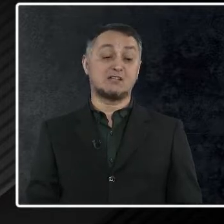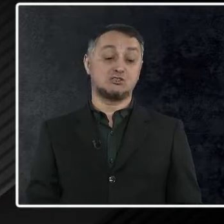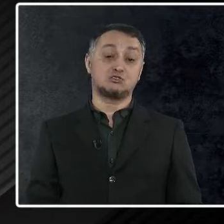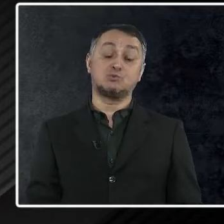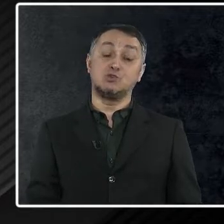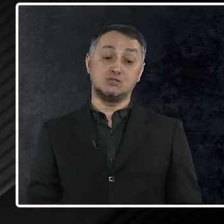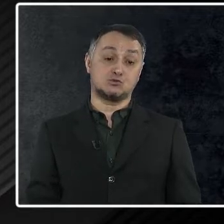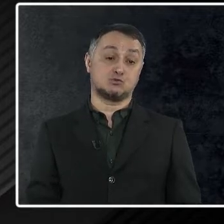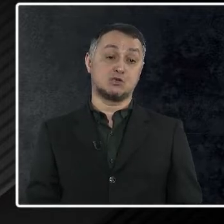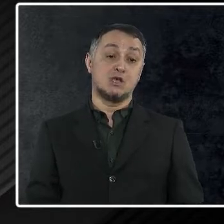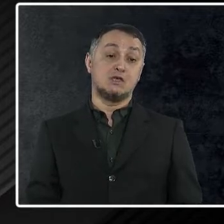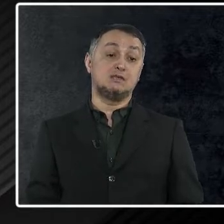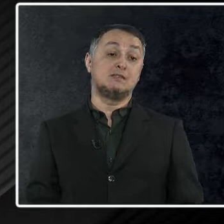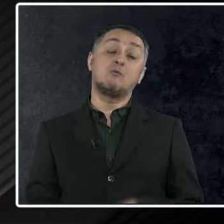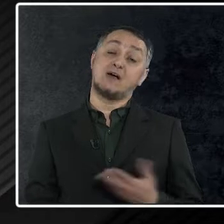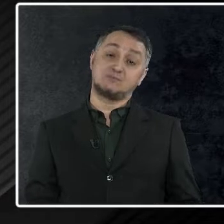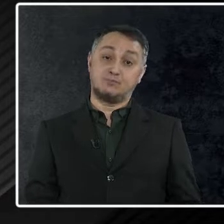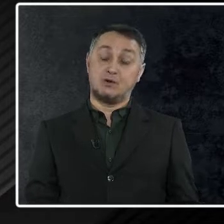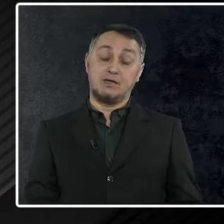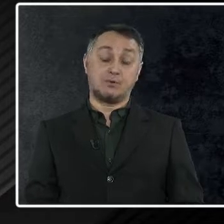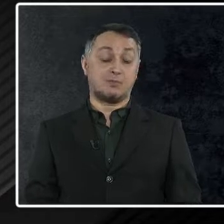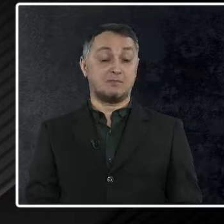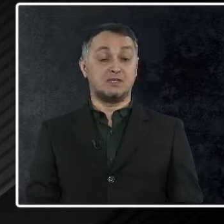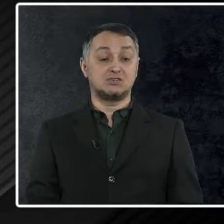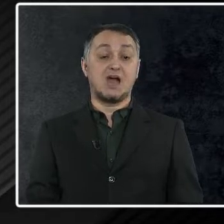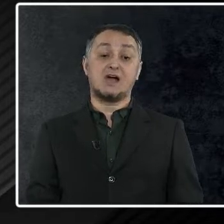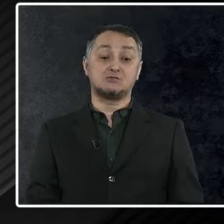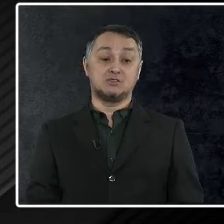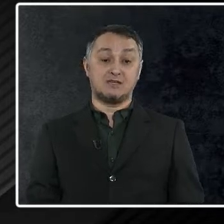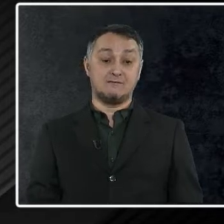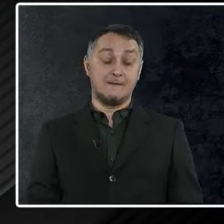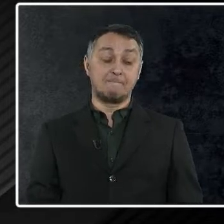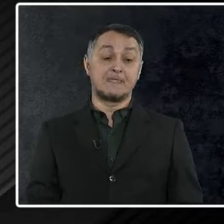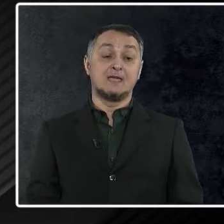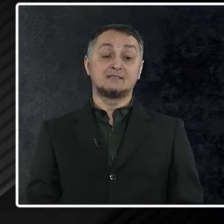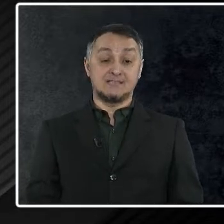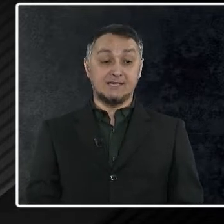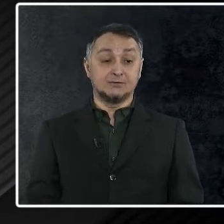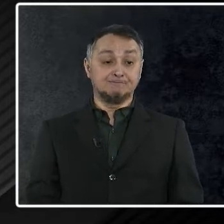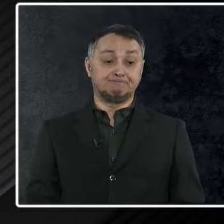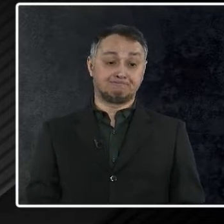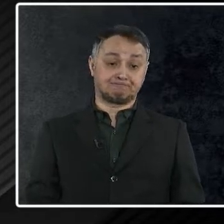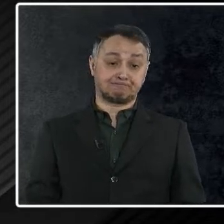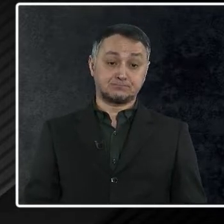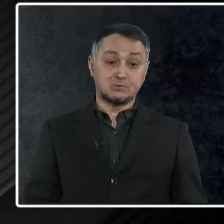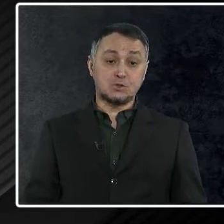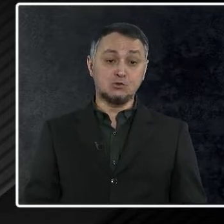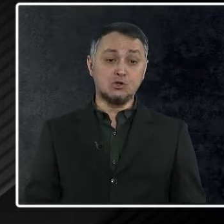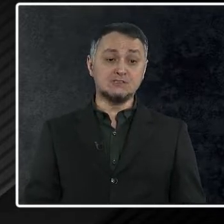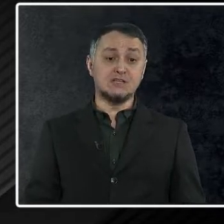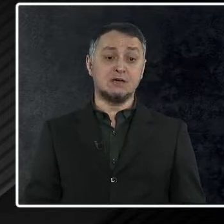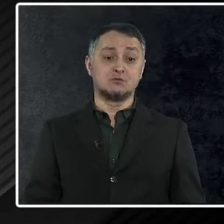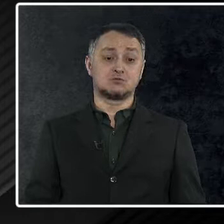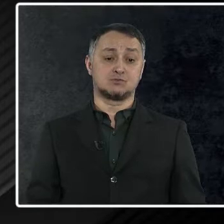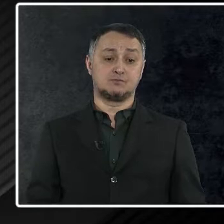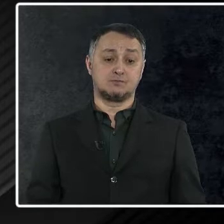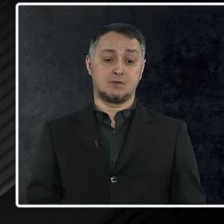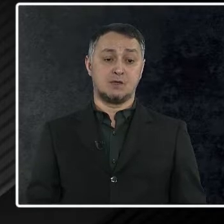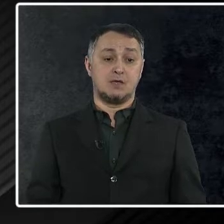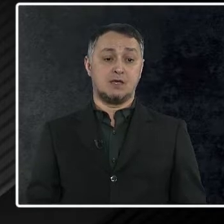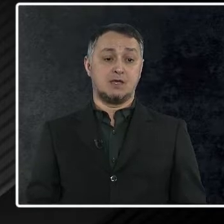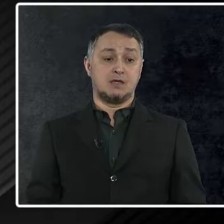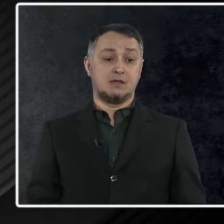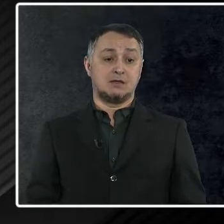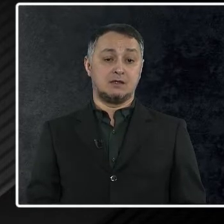pelos partidos políticos e não mais propriamente em rádio e TV. Seguindo, nós temos